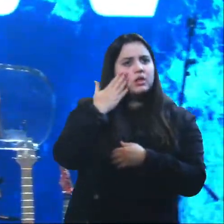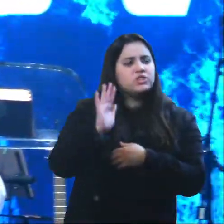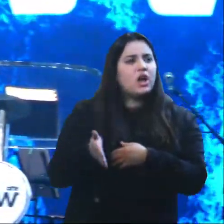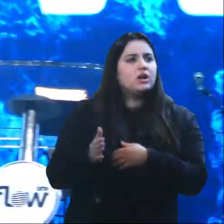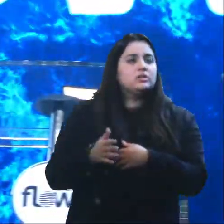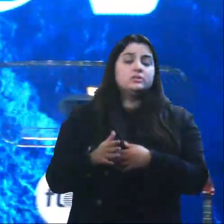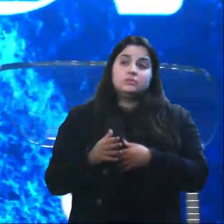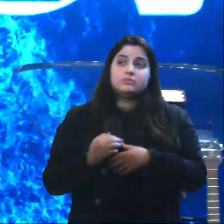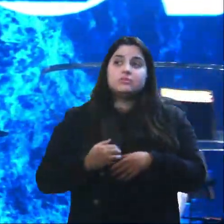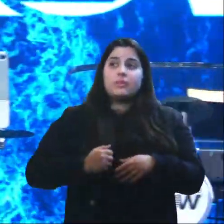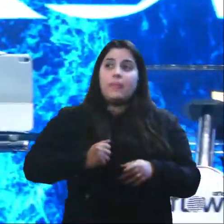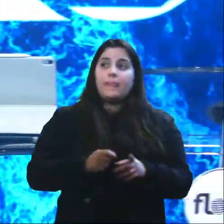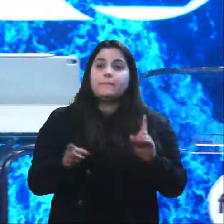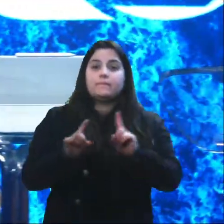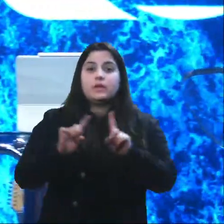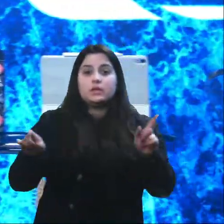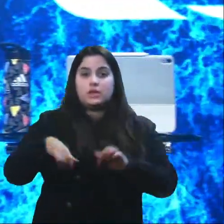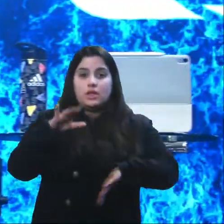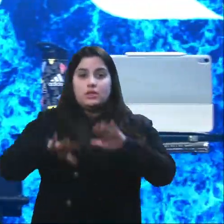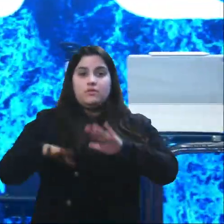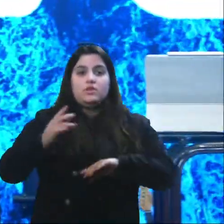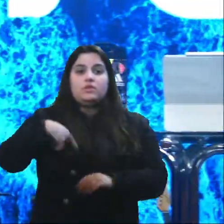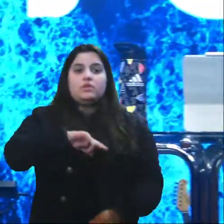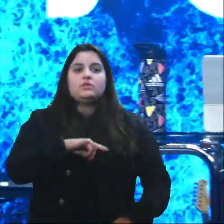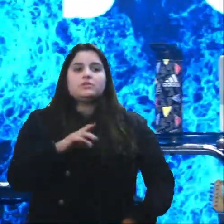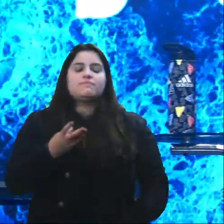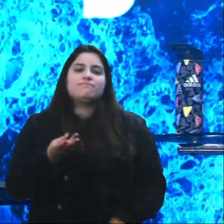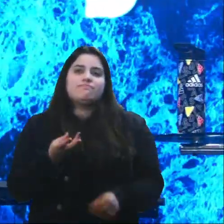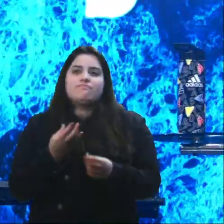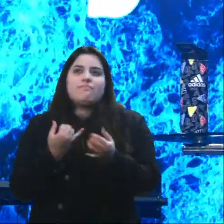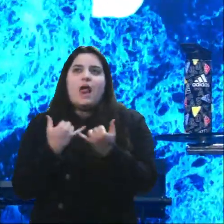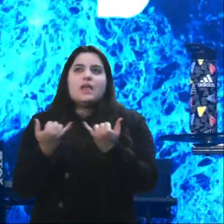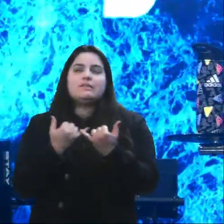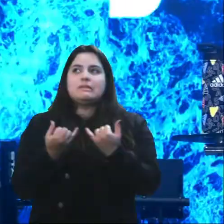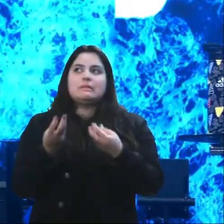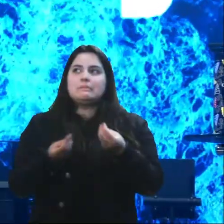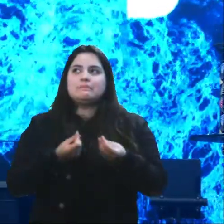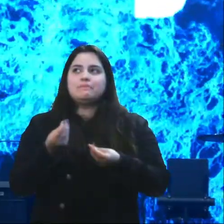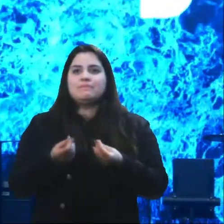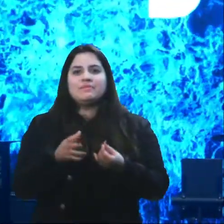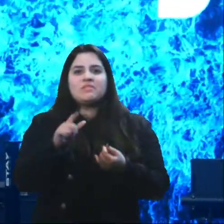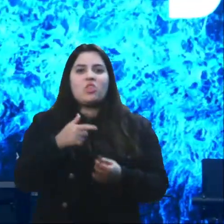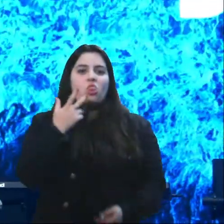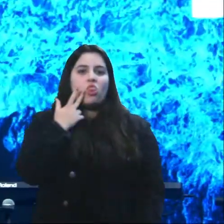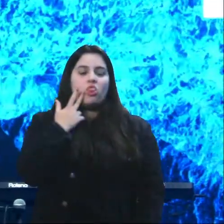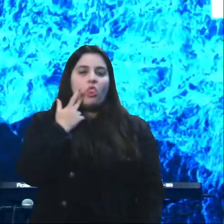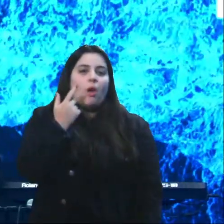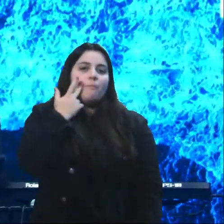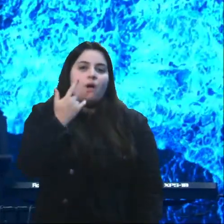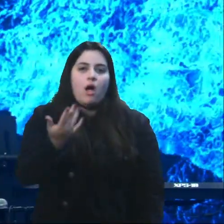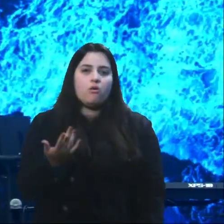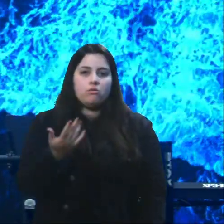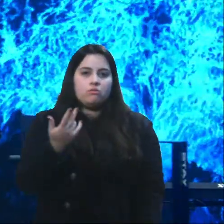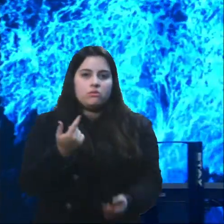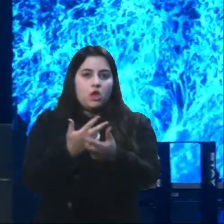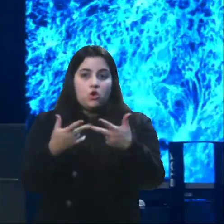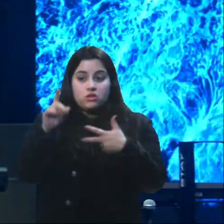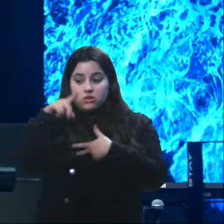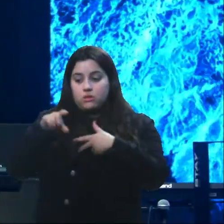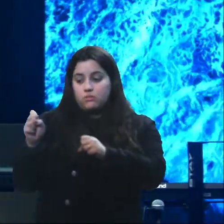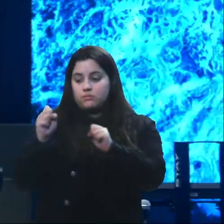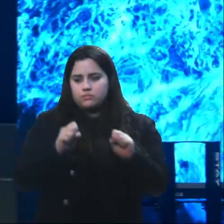nós normalizamos coisas que são muito poderosas. Você já parou para pensar que o Espírito